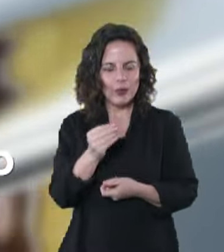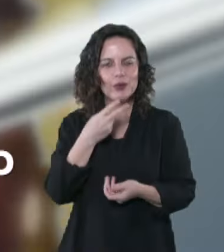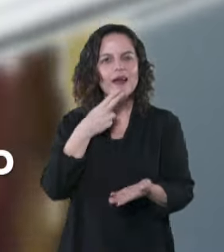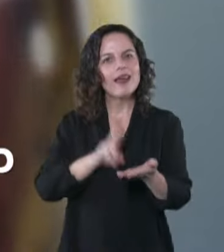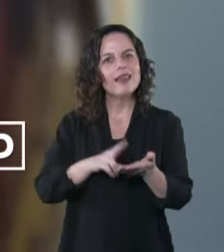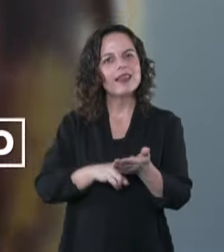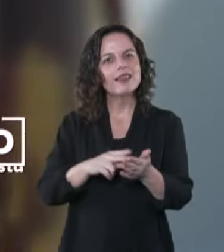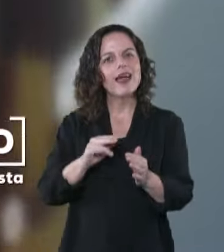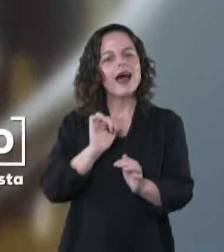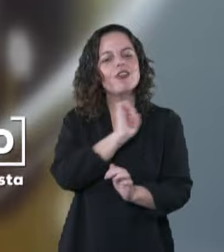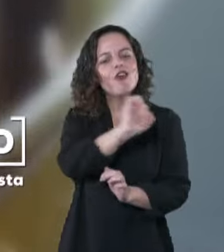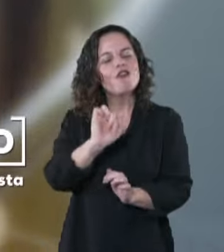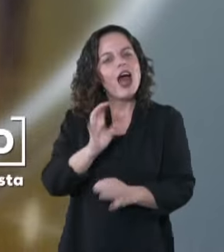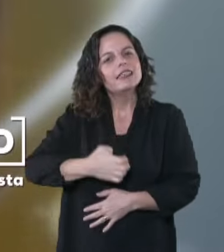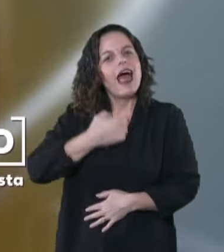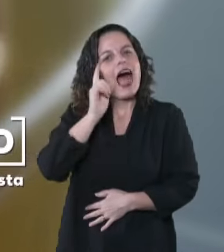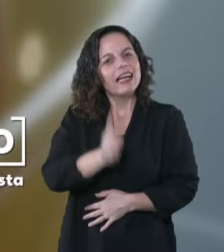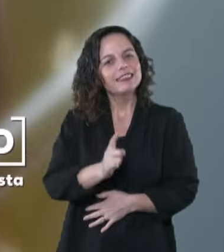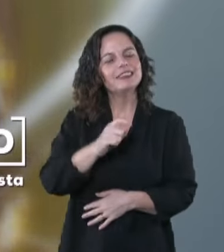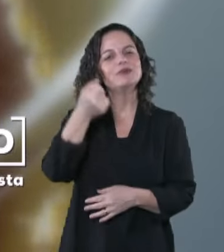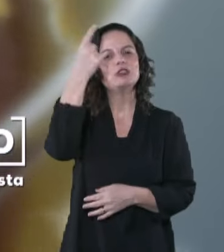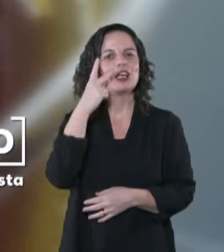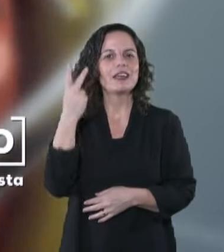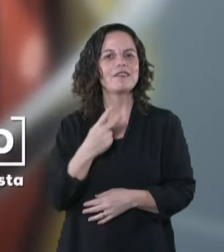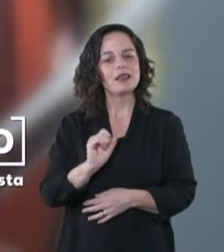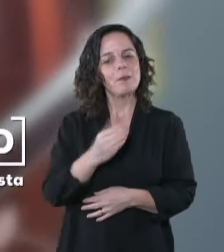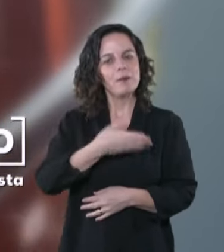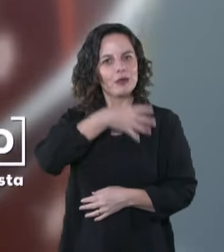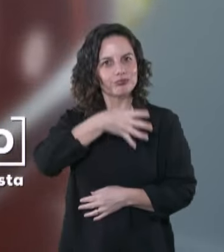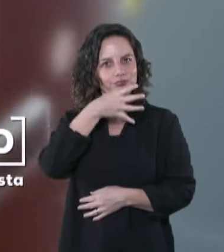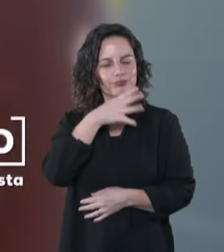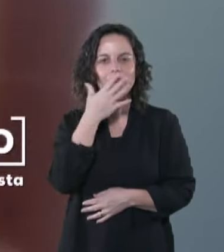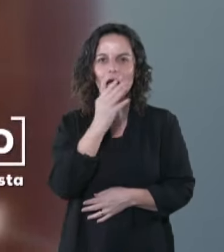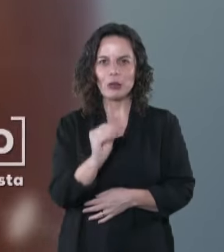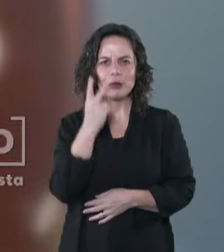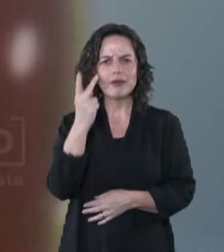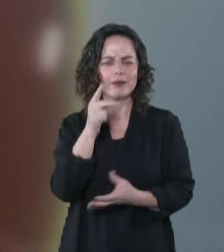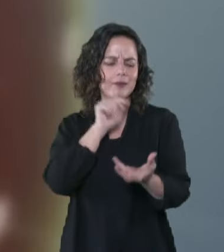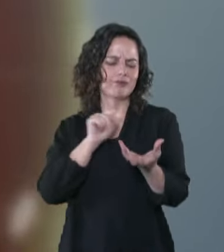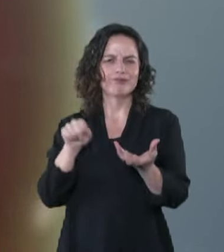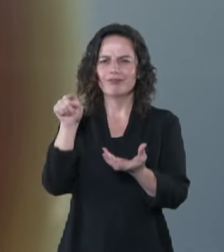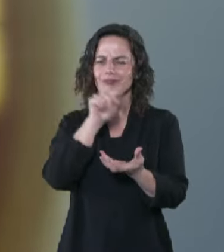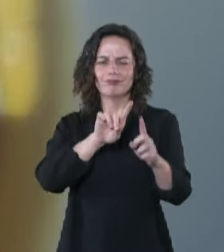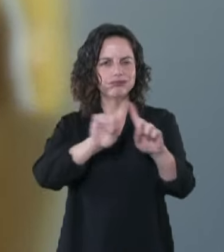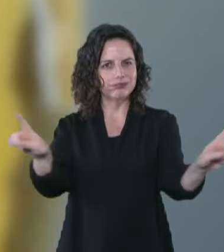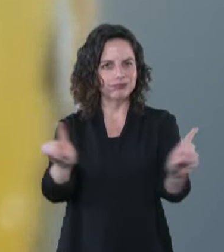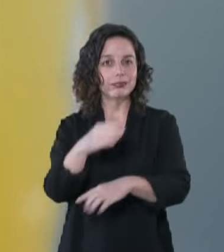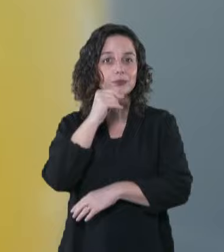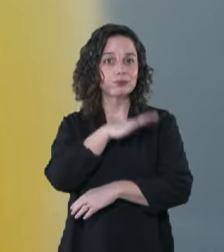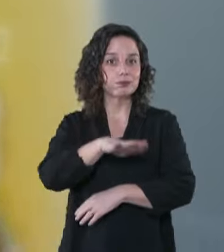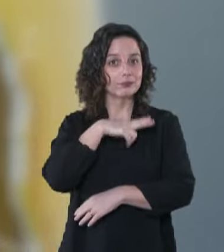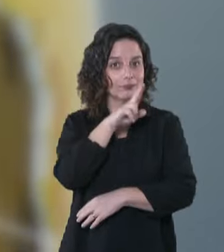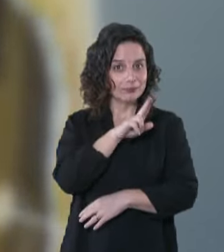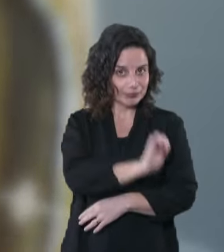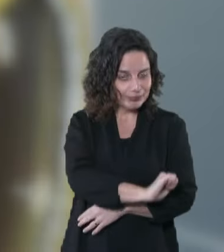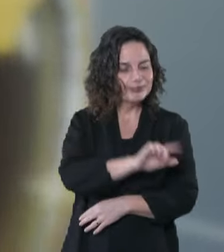realidade por eles vivida. São histórias de vida na primeira pessoa de alunos que vivem em pontos muito diferentes do território nacional